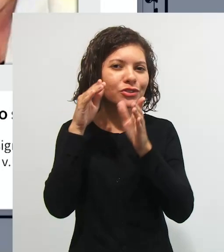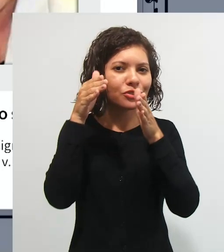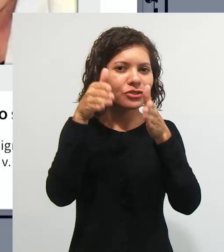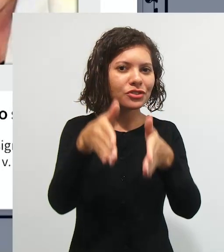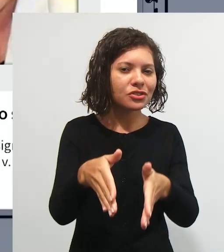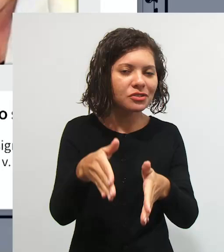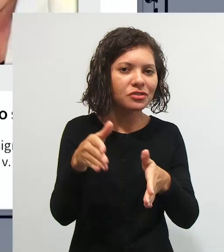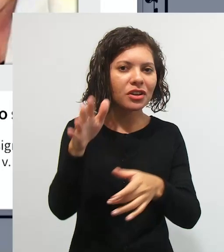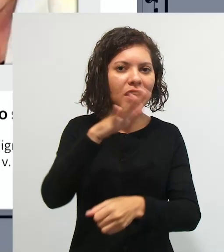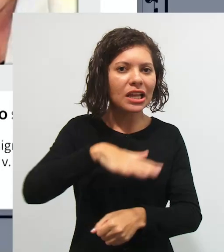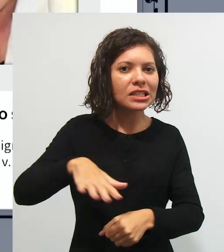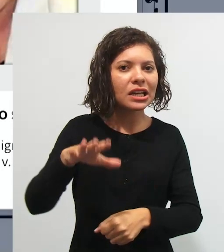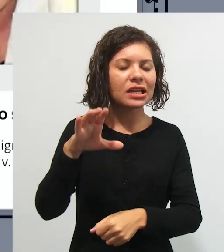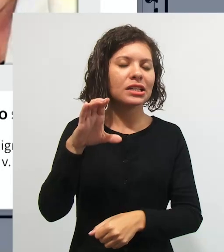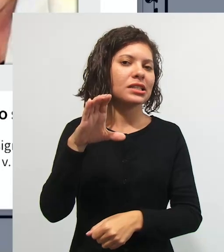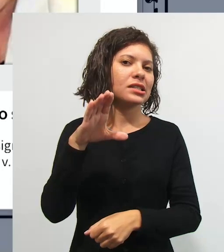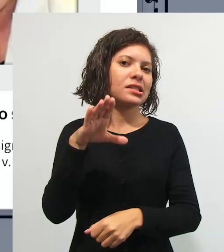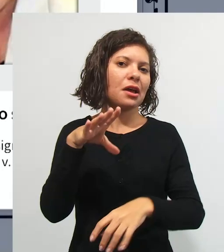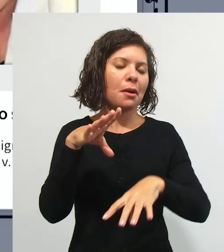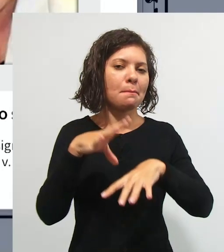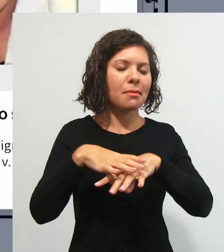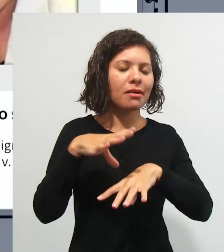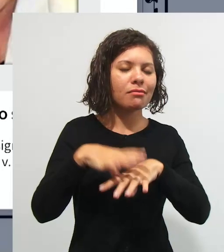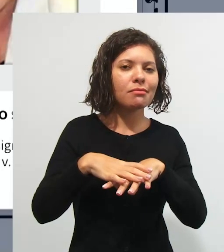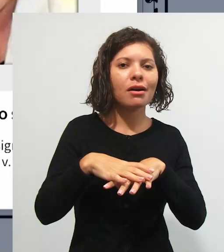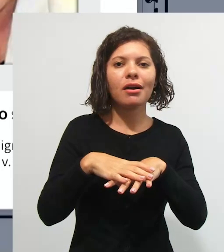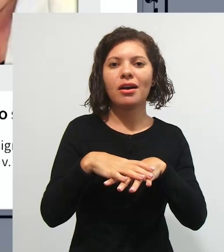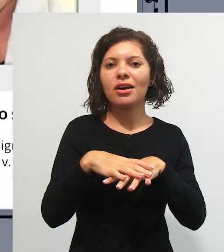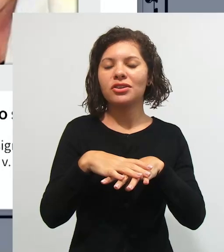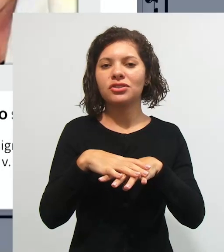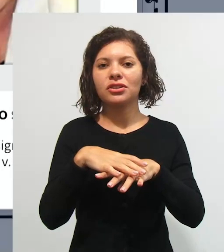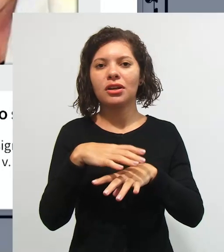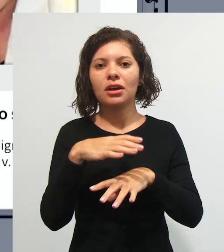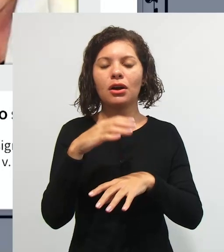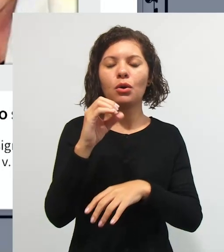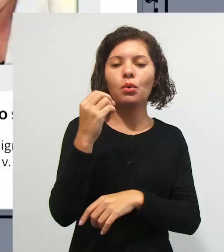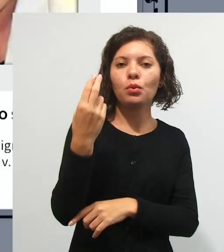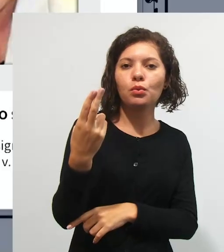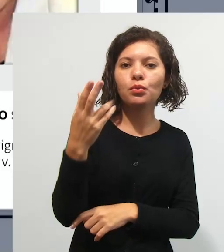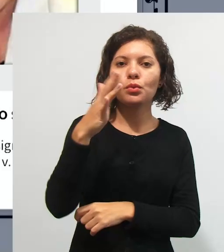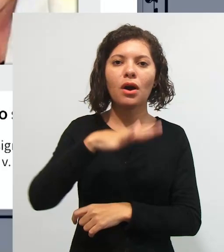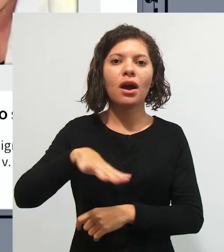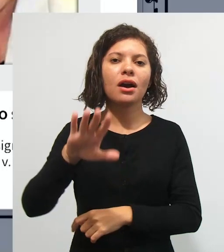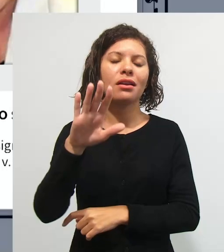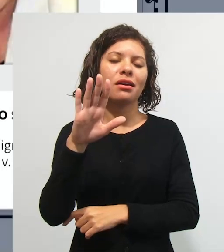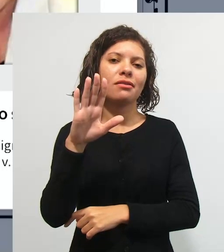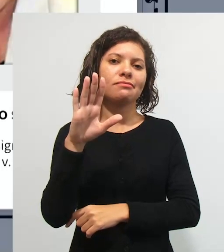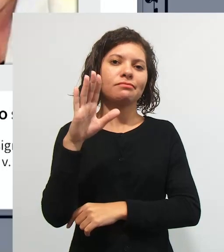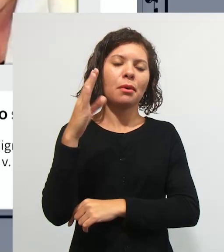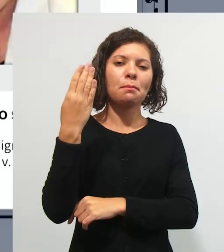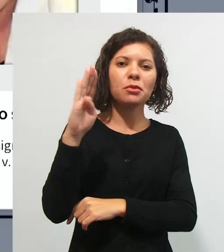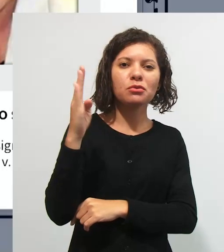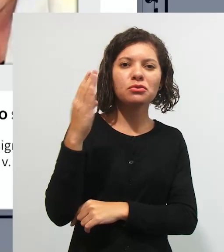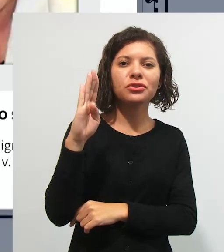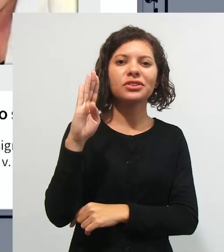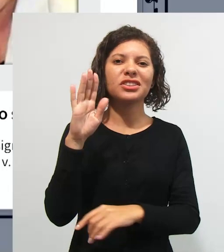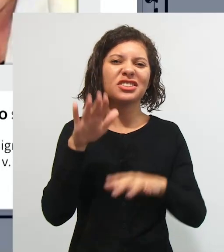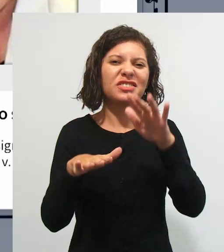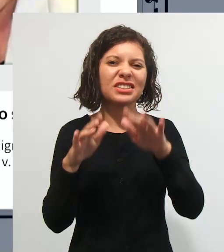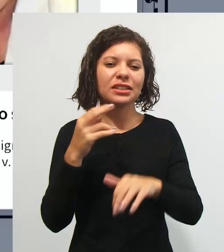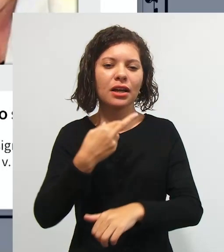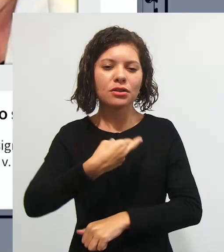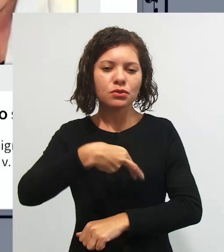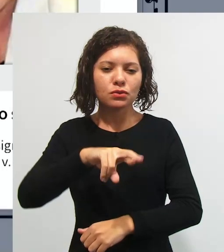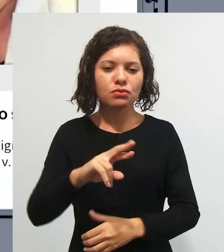por exemplo, nas áreas da biologia. Né? Às vezes, essas razões